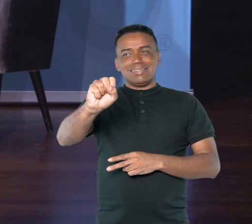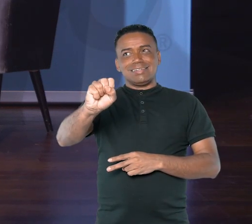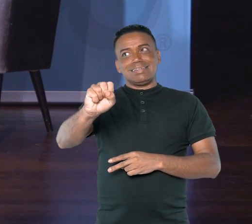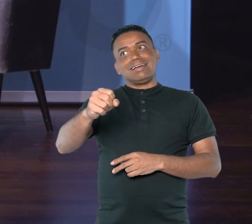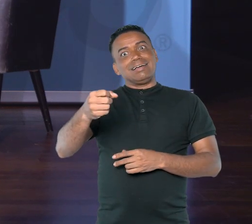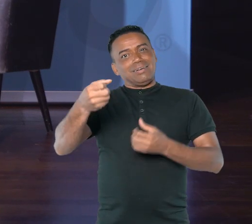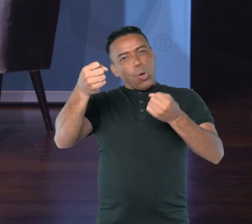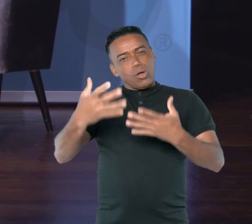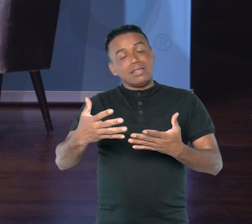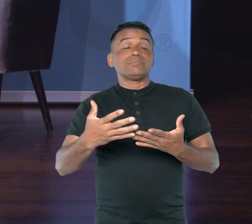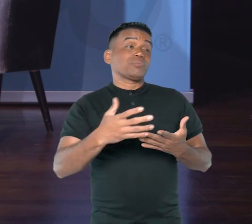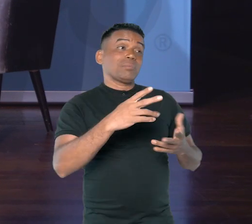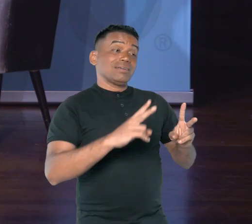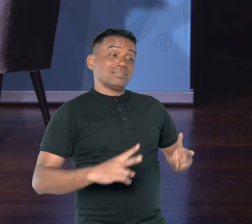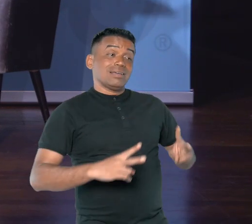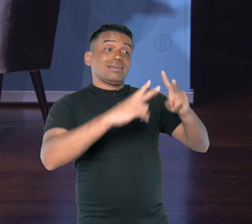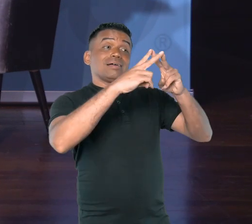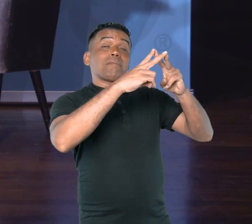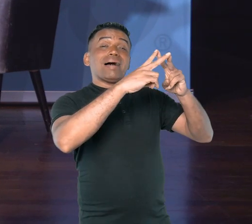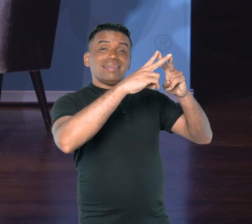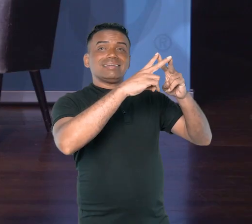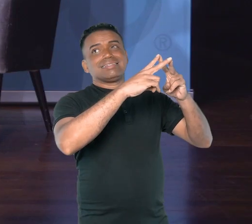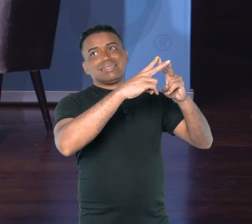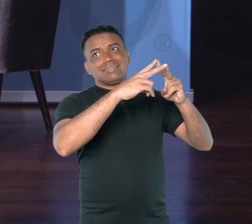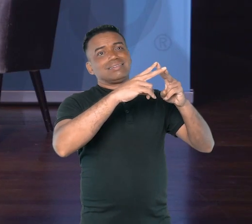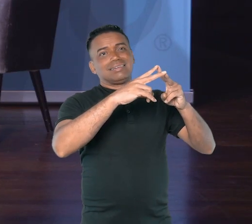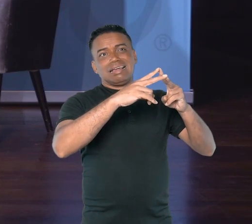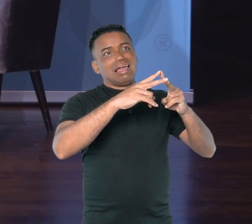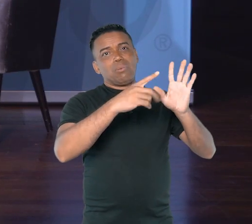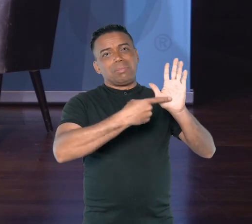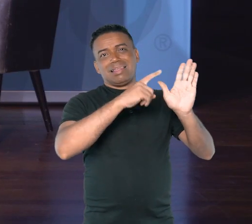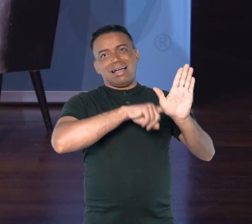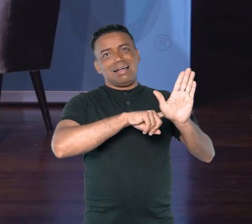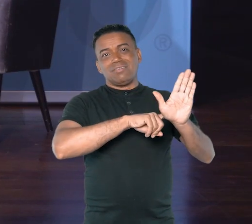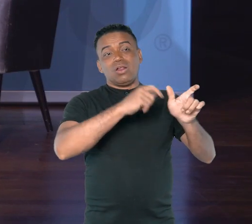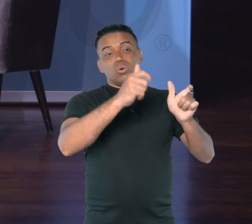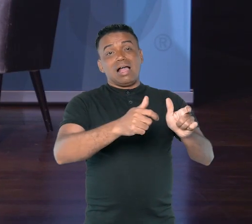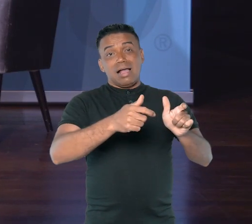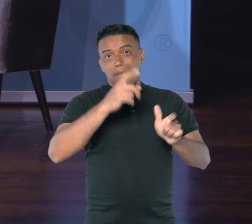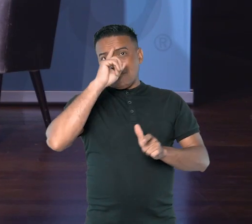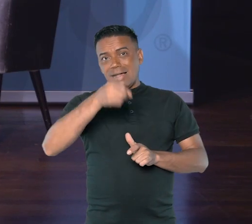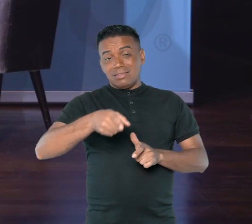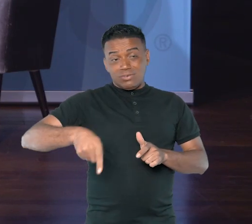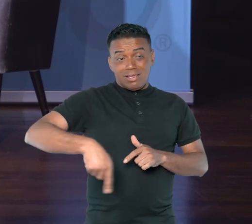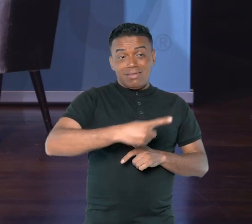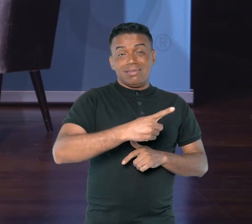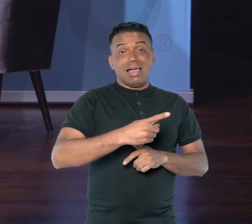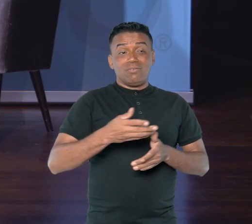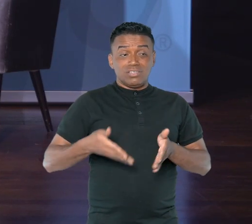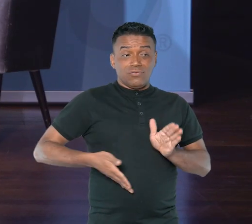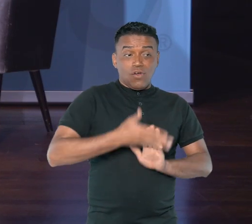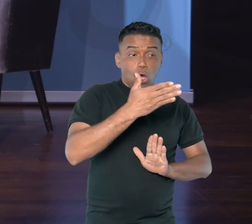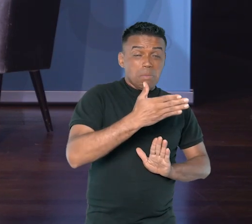Mas é uma metáfora, né? Todo mundo tem uma Paris na vida. Um lugar que todo mundo diz para você ir, e você foi, e não é que você